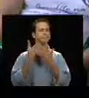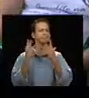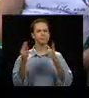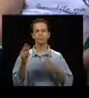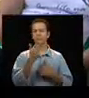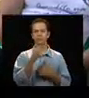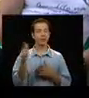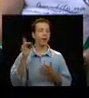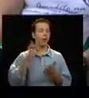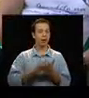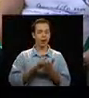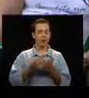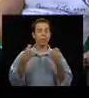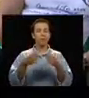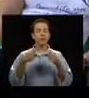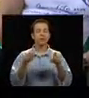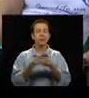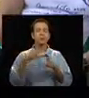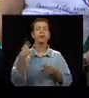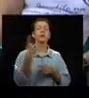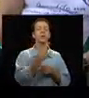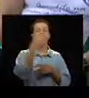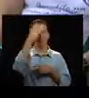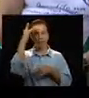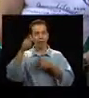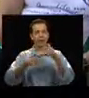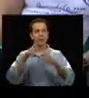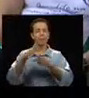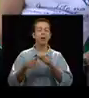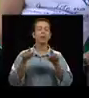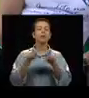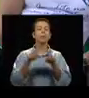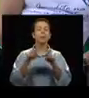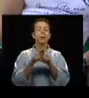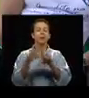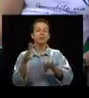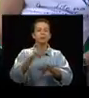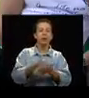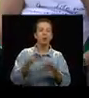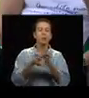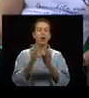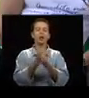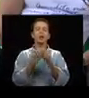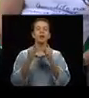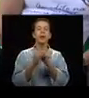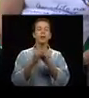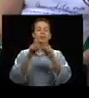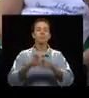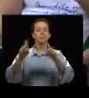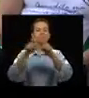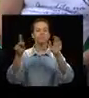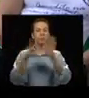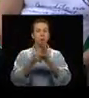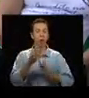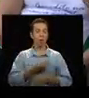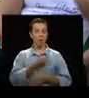não permanece, né, nessa realidade. A gente, né, a gente começa a trabalhar justamente inserindo a internet,